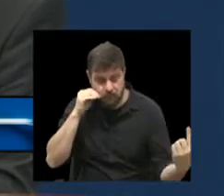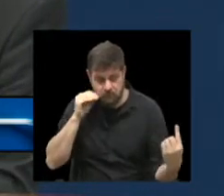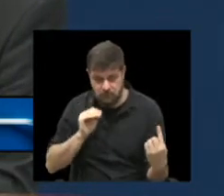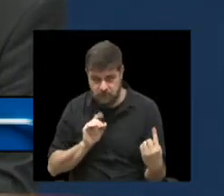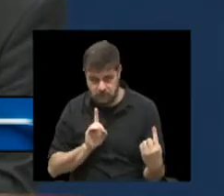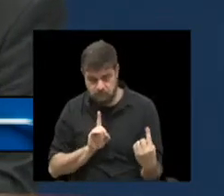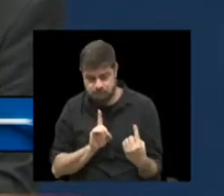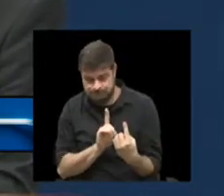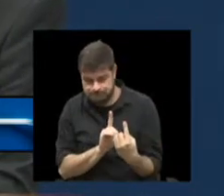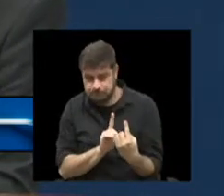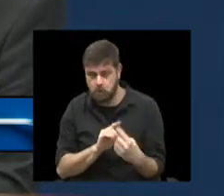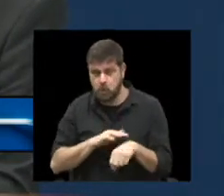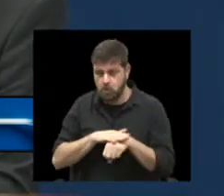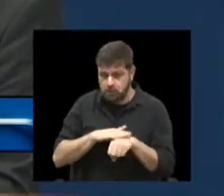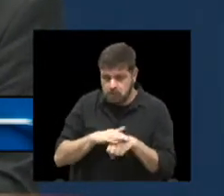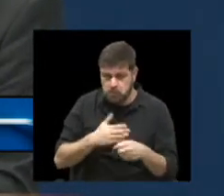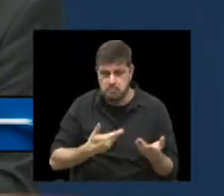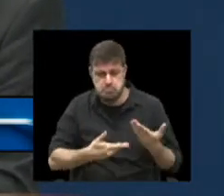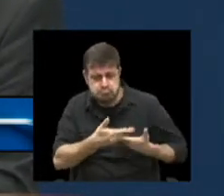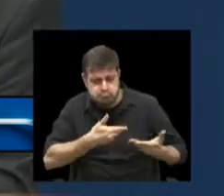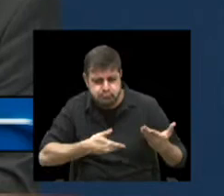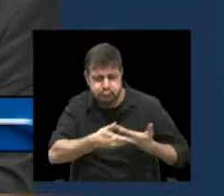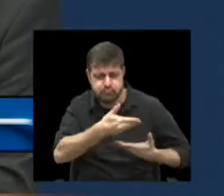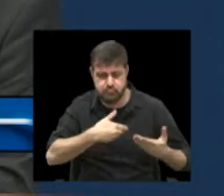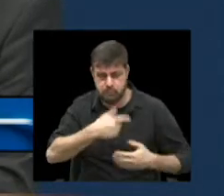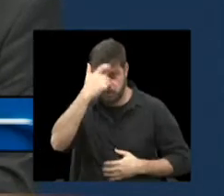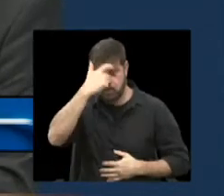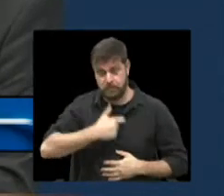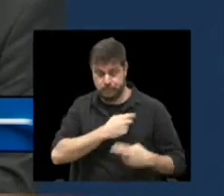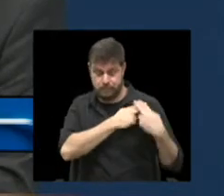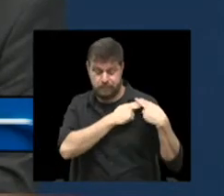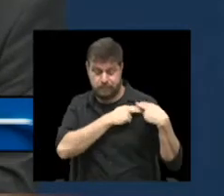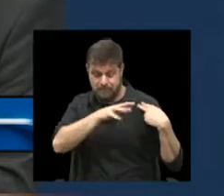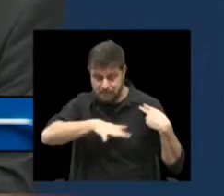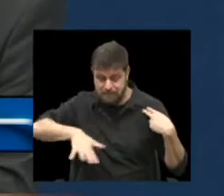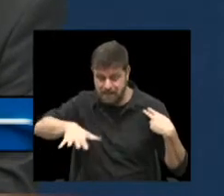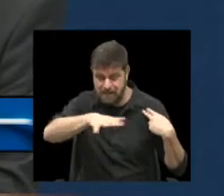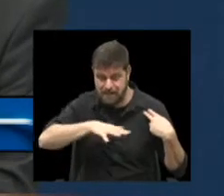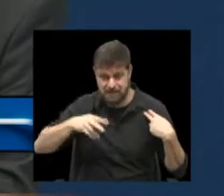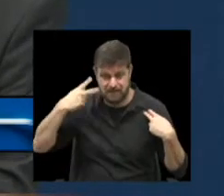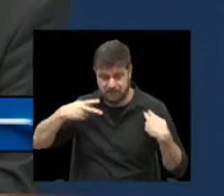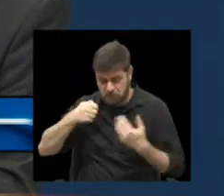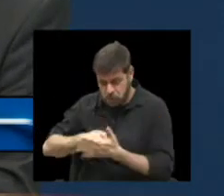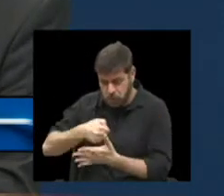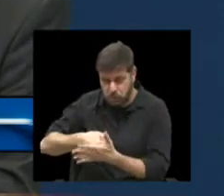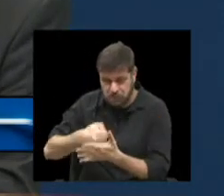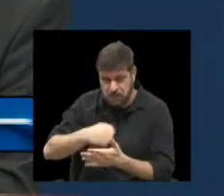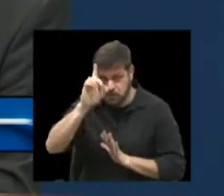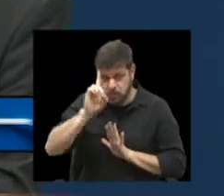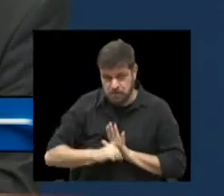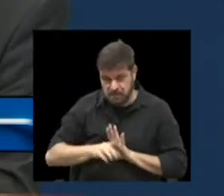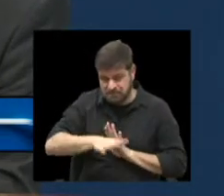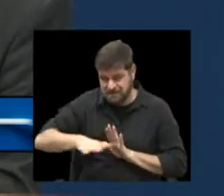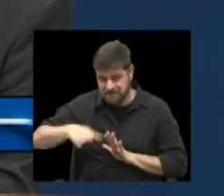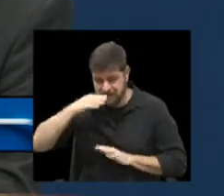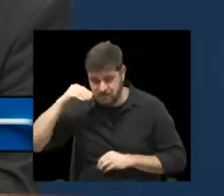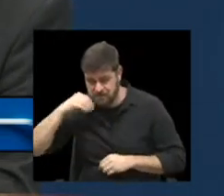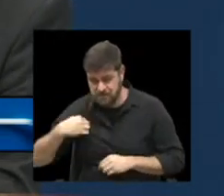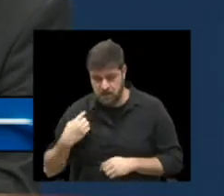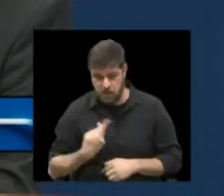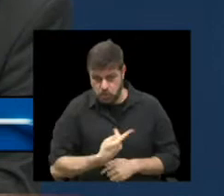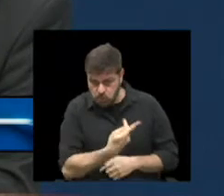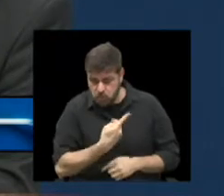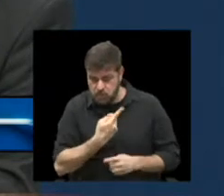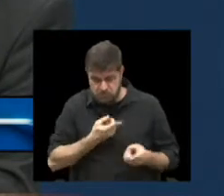Câmara, enquanto Comissão de Defesa dos Direitos da Criança e do Adolescente, e nós vamos realizar em conjunto